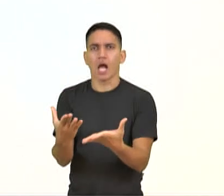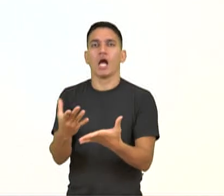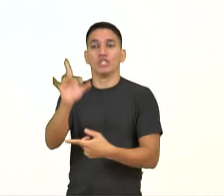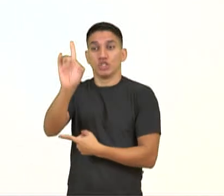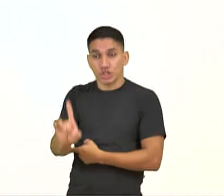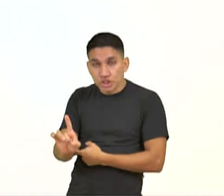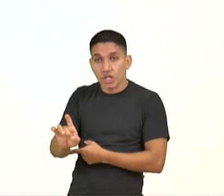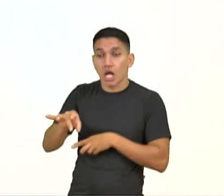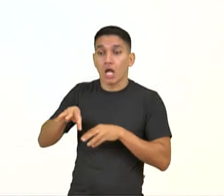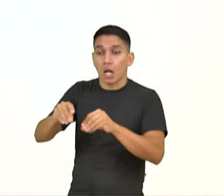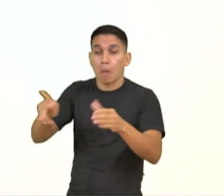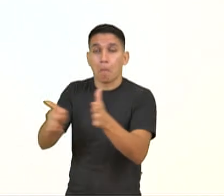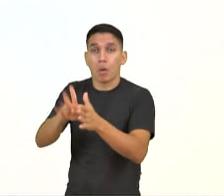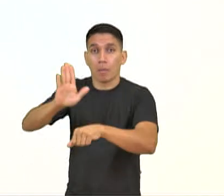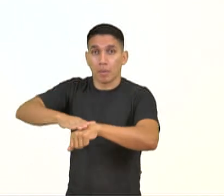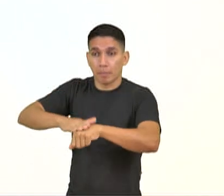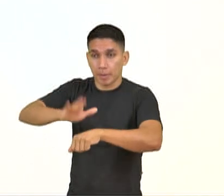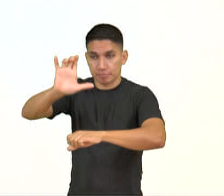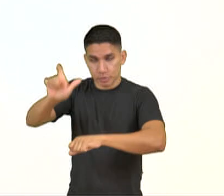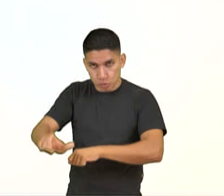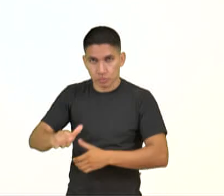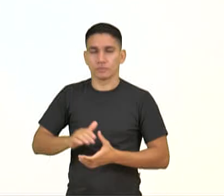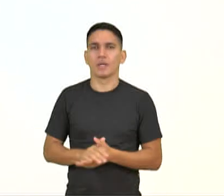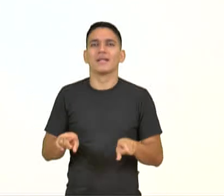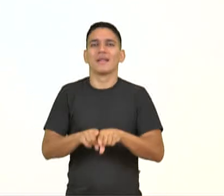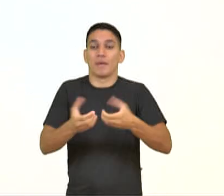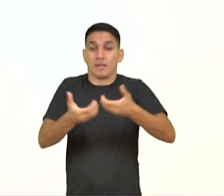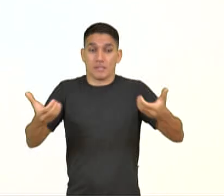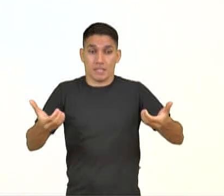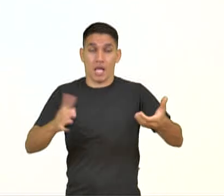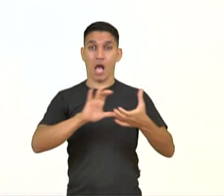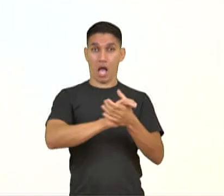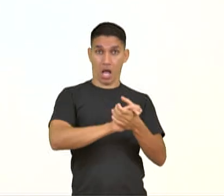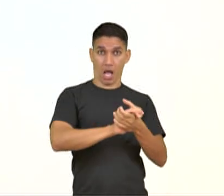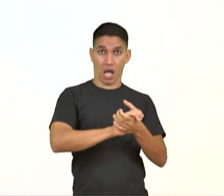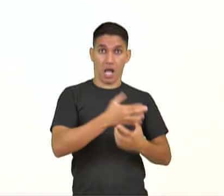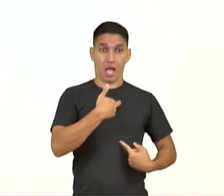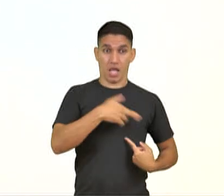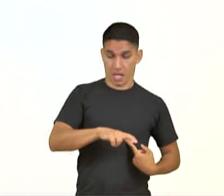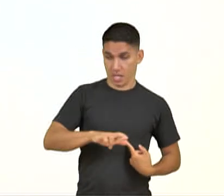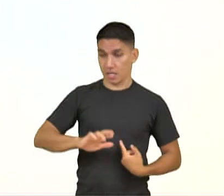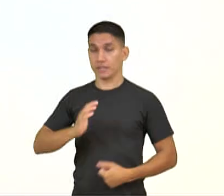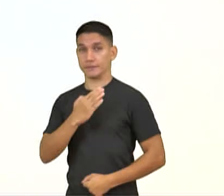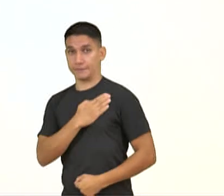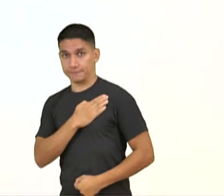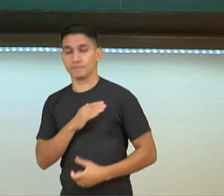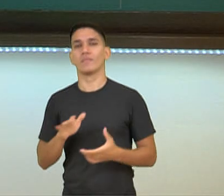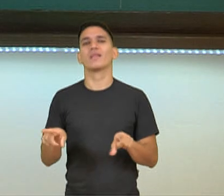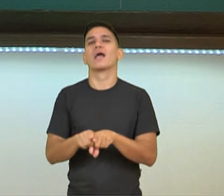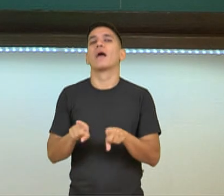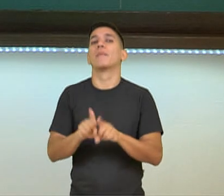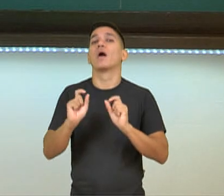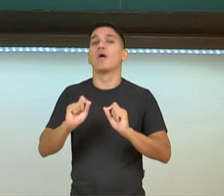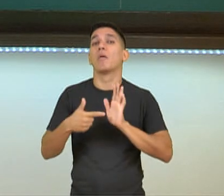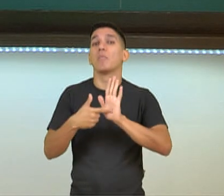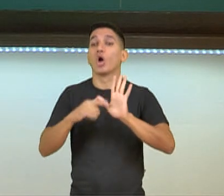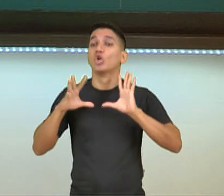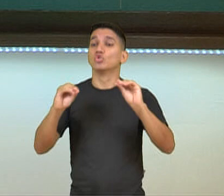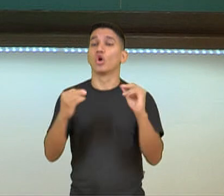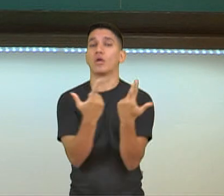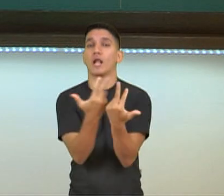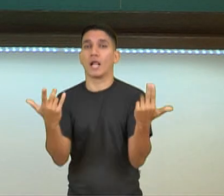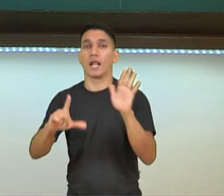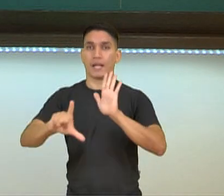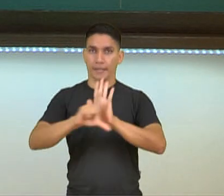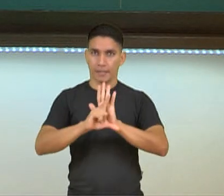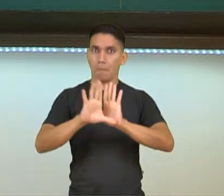casamento civil do religioso e afirmava a igualdade de todos perante a lei. Porém, apesar de todos esses